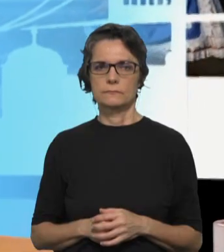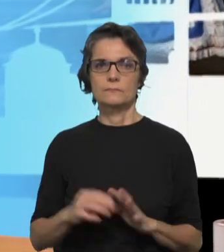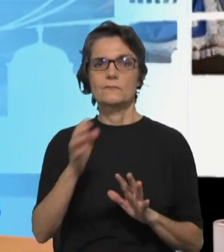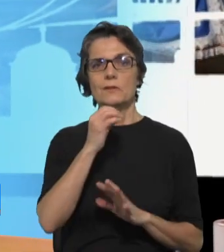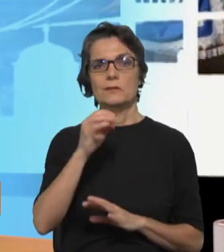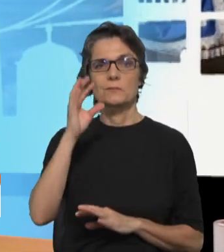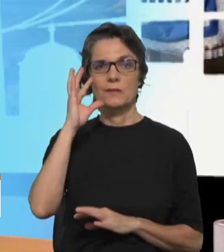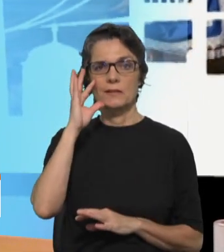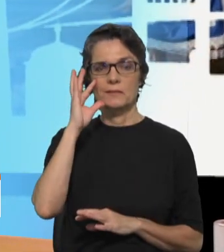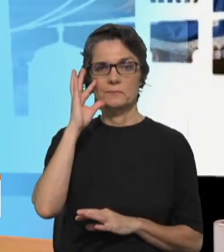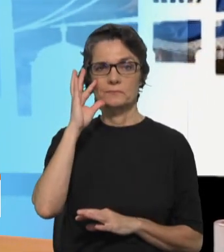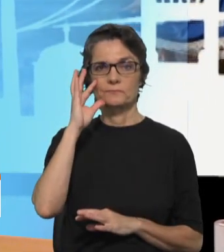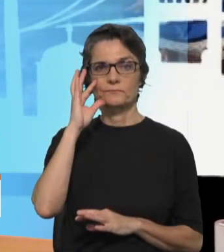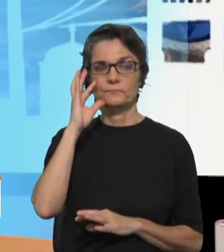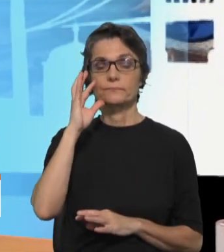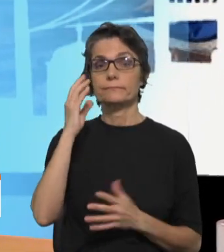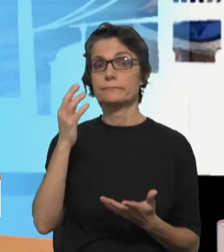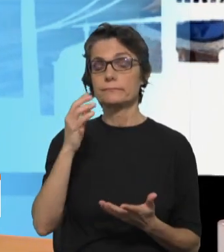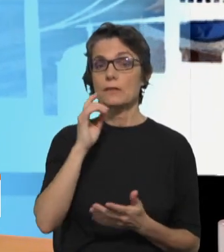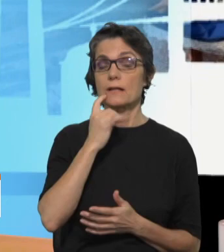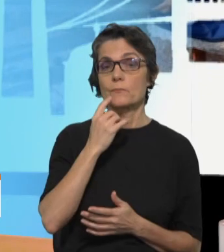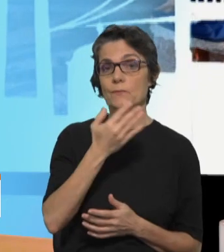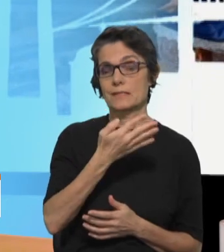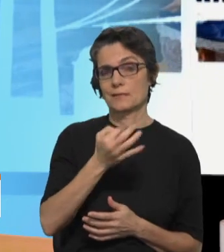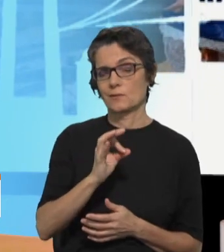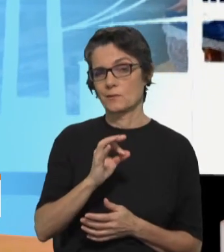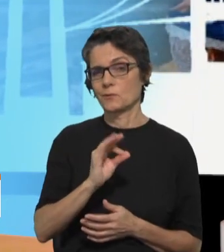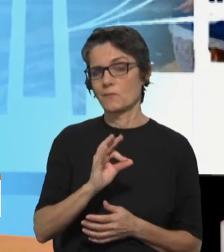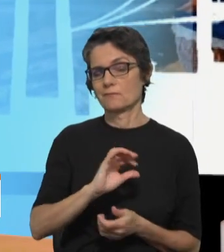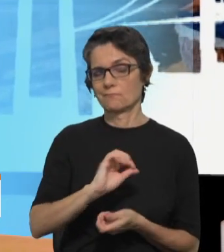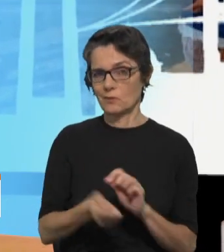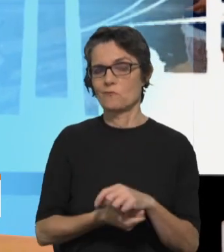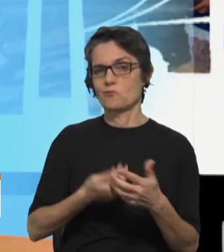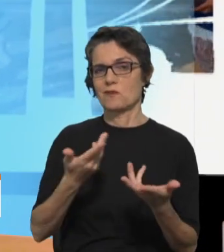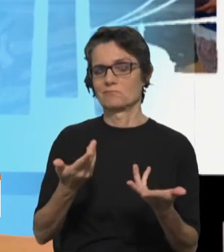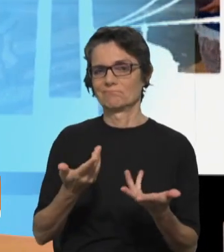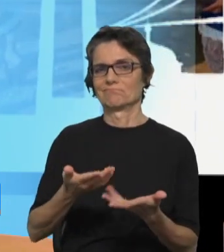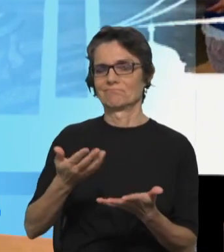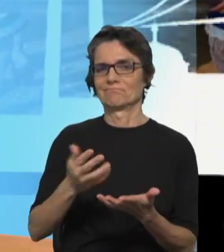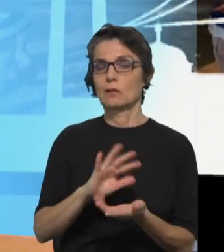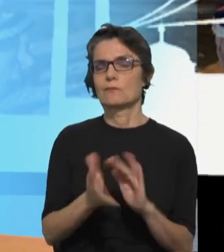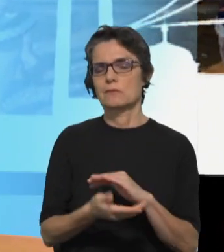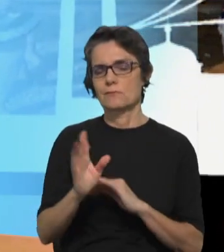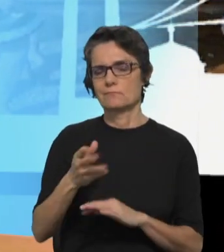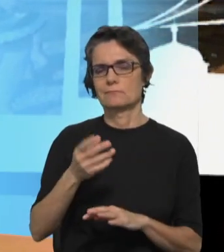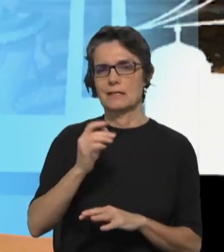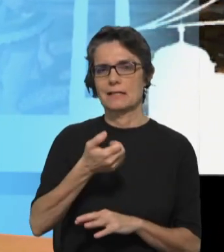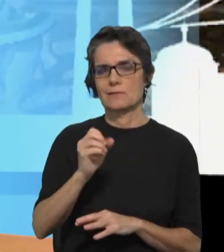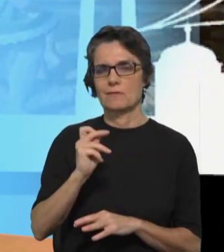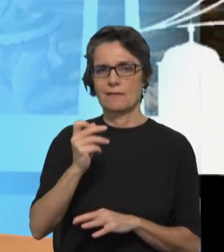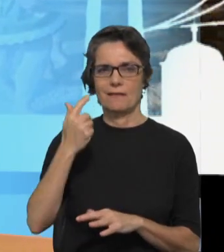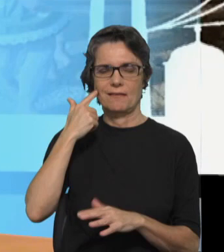Olá, muito boa tarde. A Revolução de Abril de 74 foi há 50 anos. Na próxima quinta-feira a comemoração será